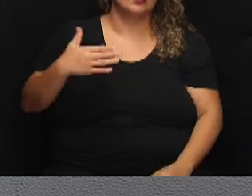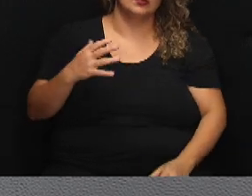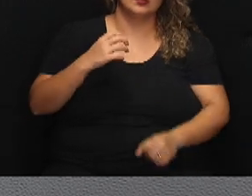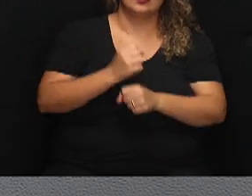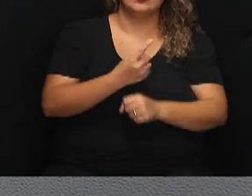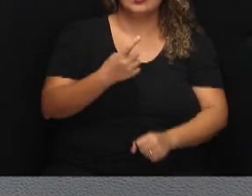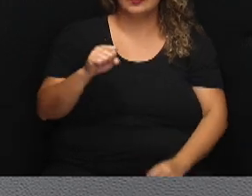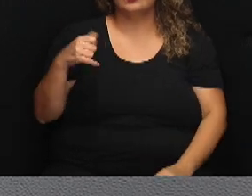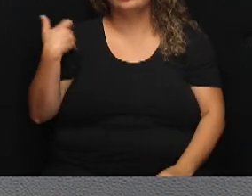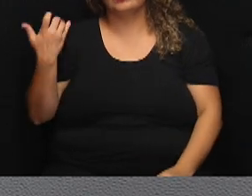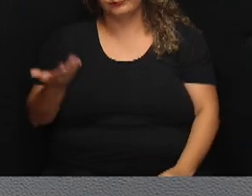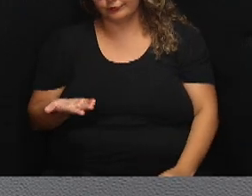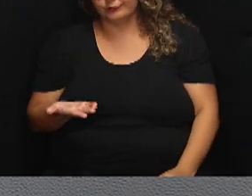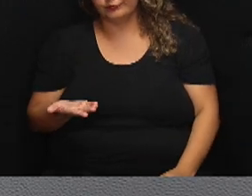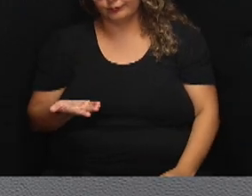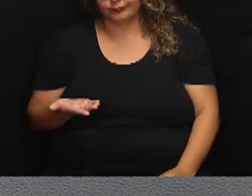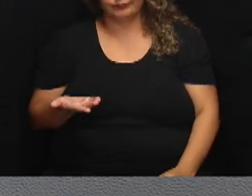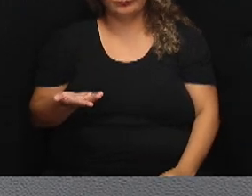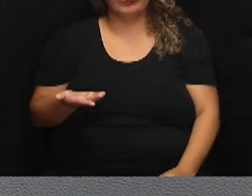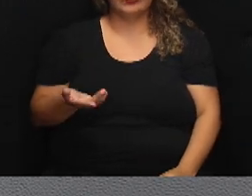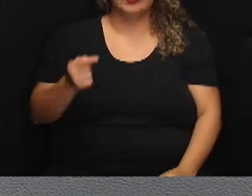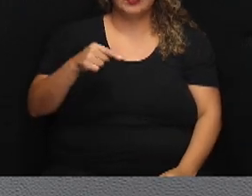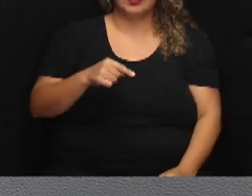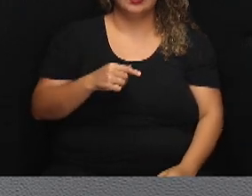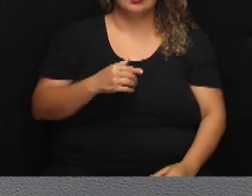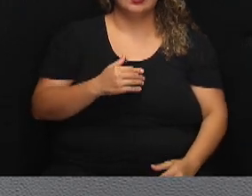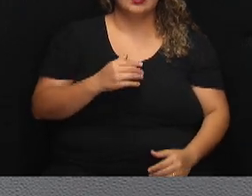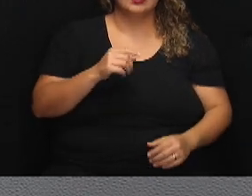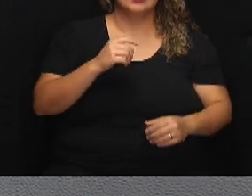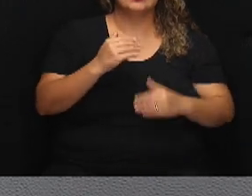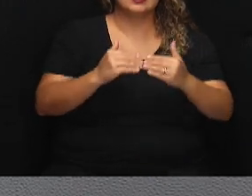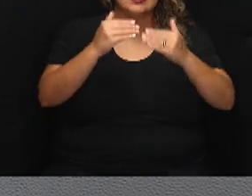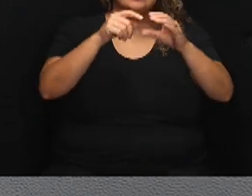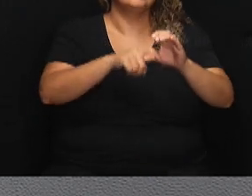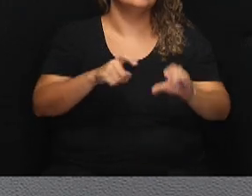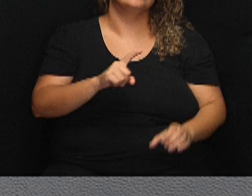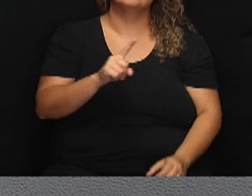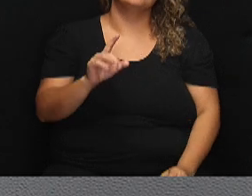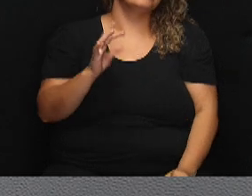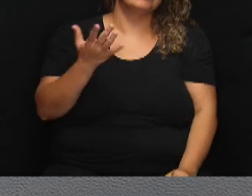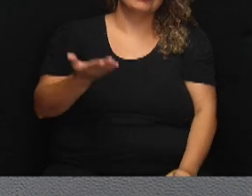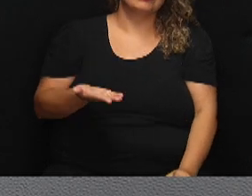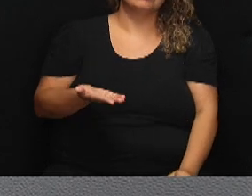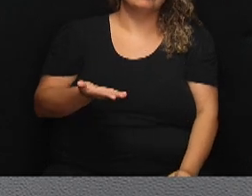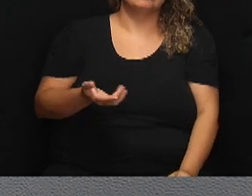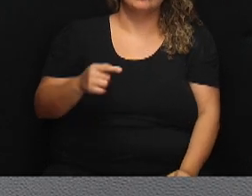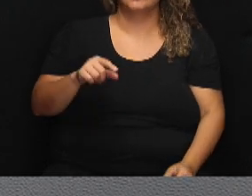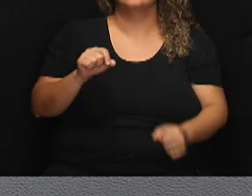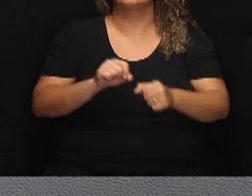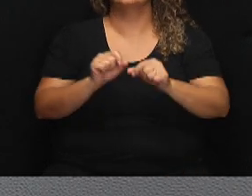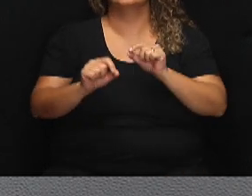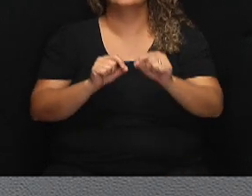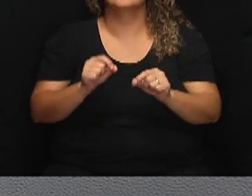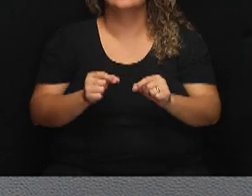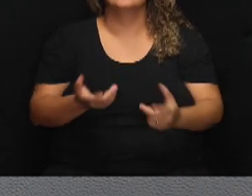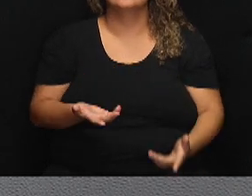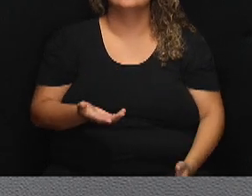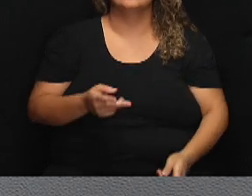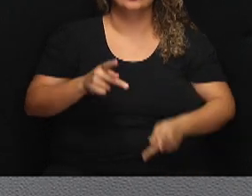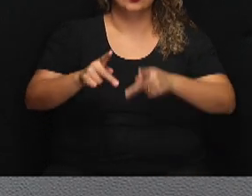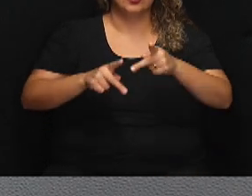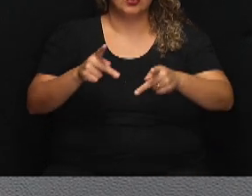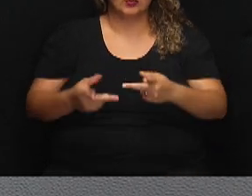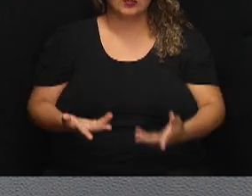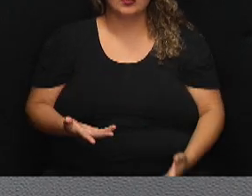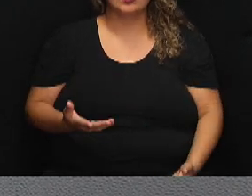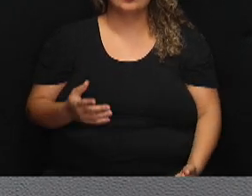18 anos. E aí esse desenvolvimento da autonomia ele não acontece. e faz com que a população